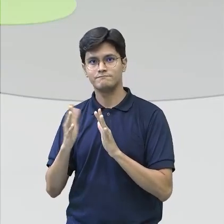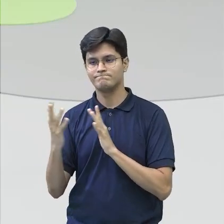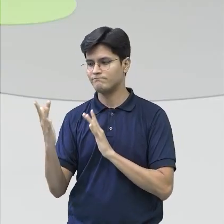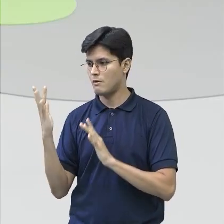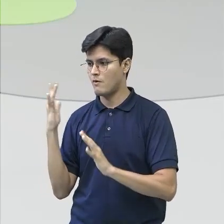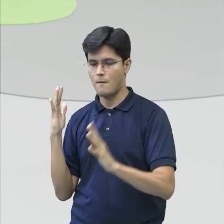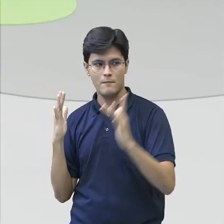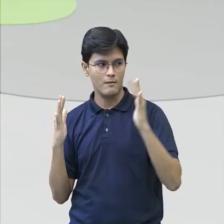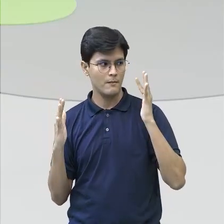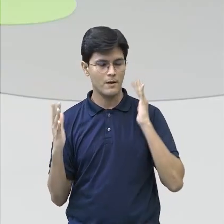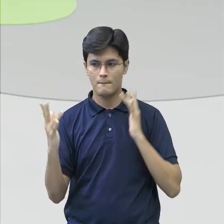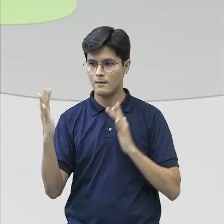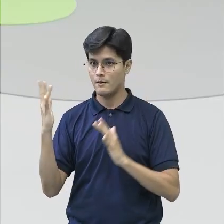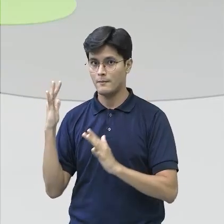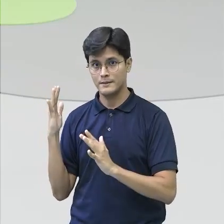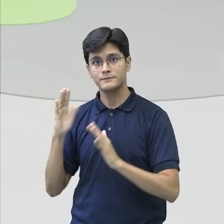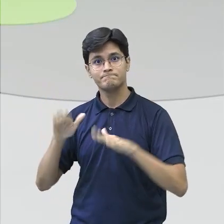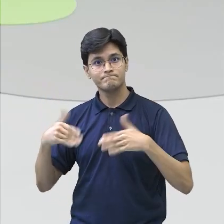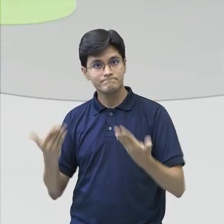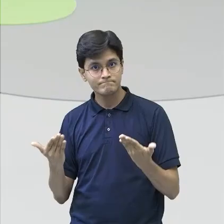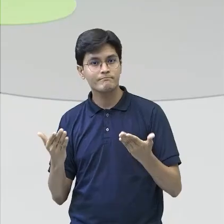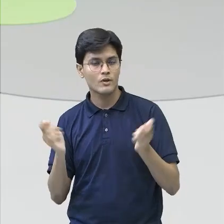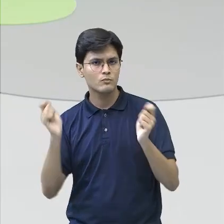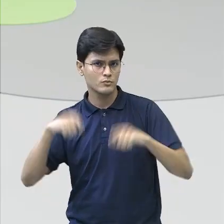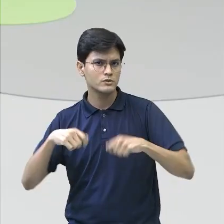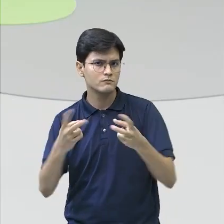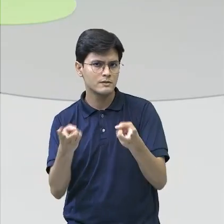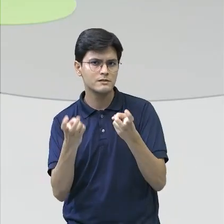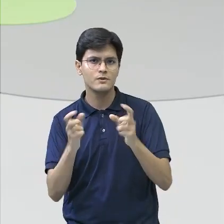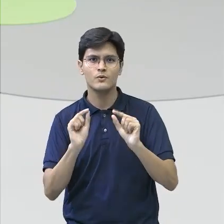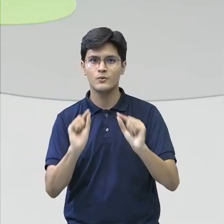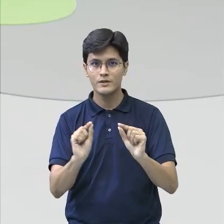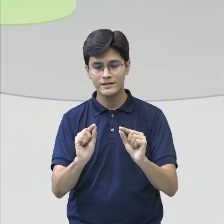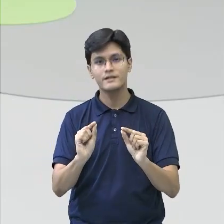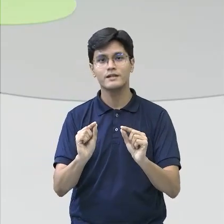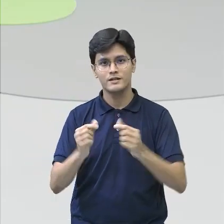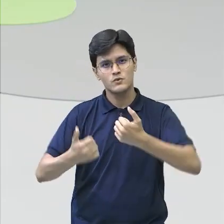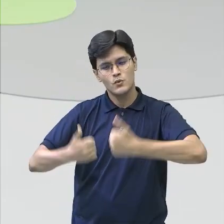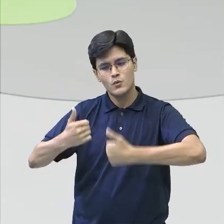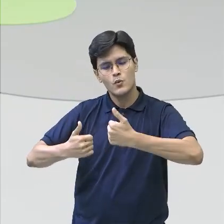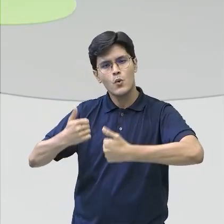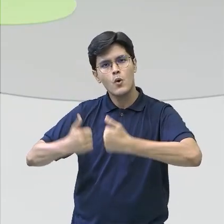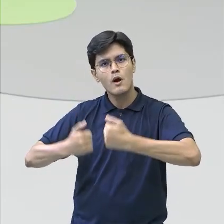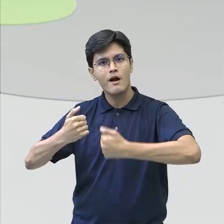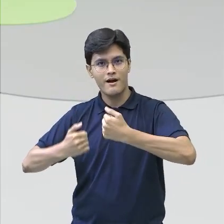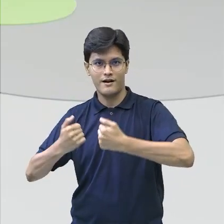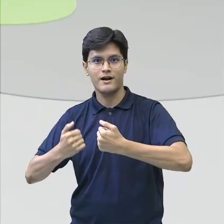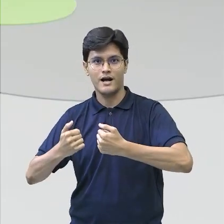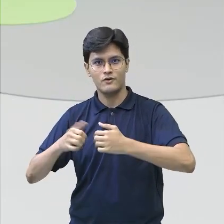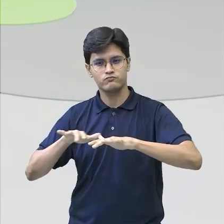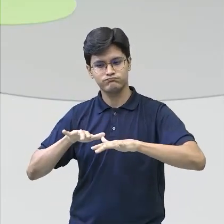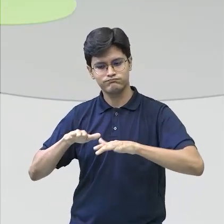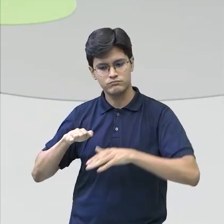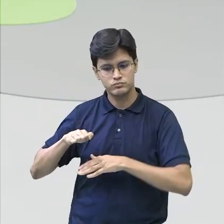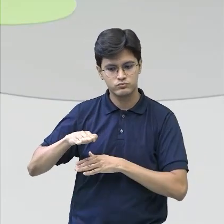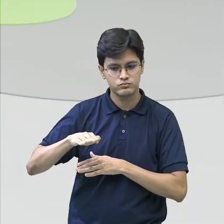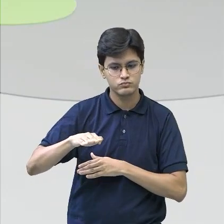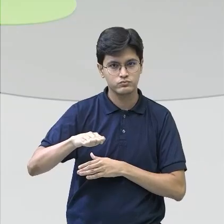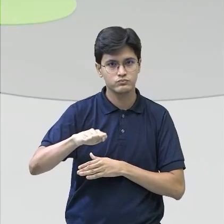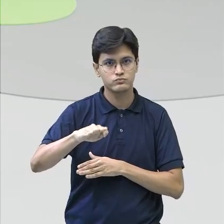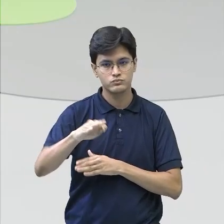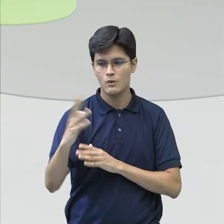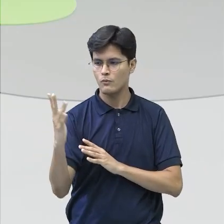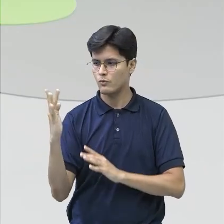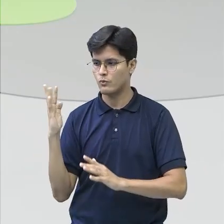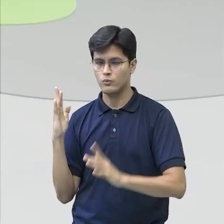a paisagem, então você consegue perceber que o carro, na verdade, ele está em movimento, tá? Quando a gente observa